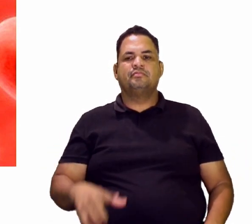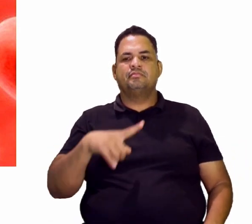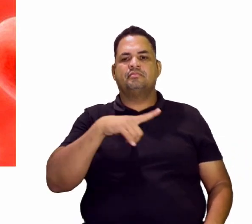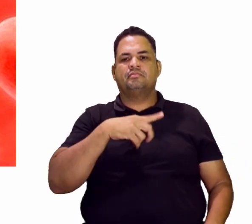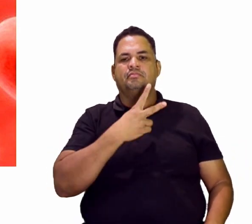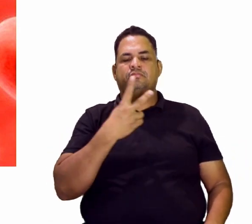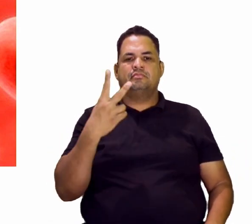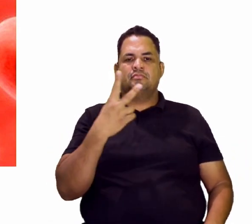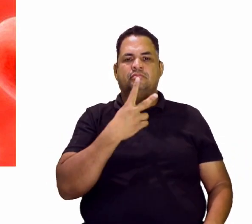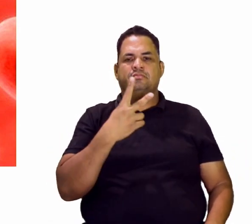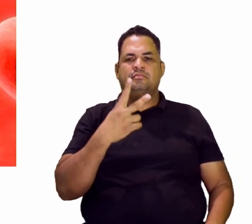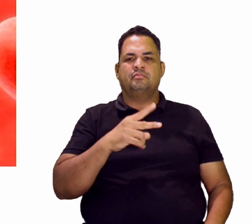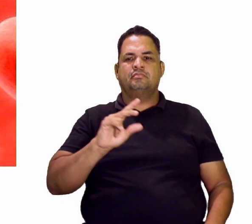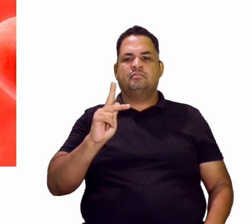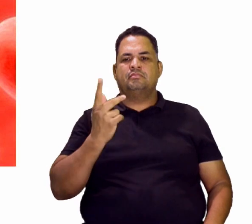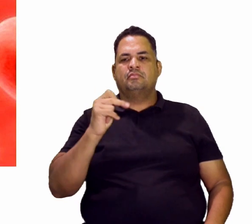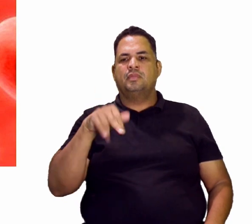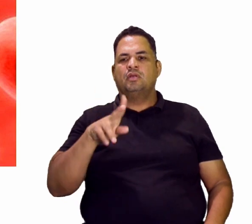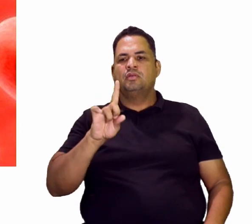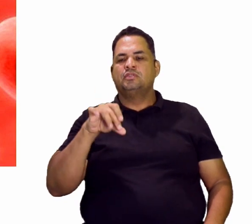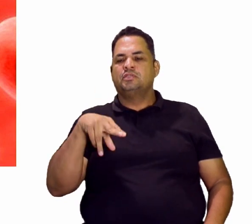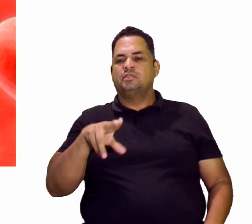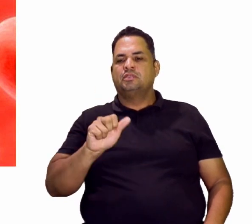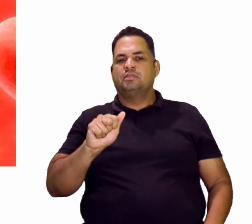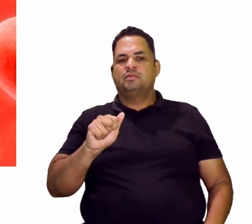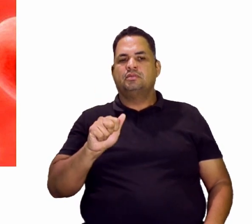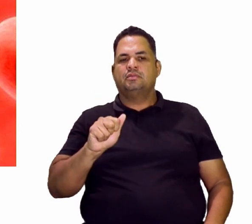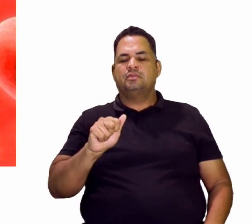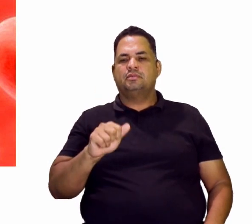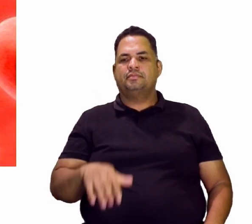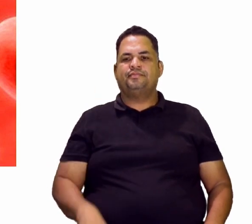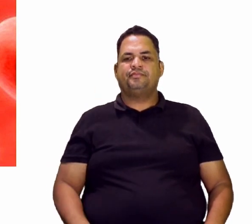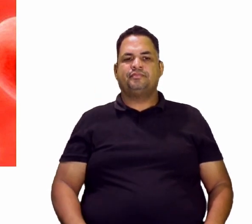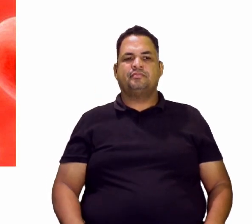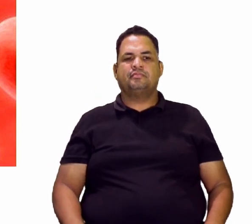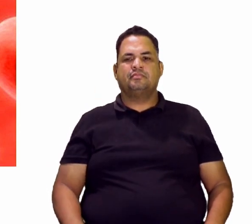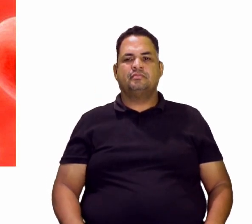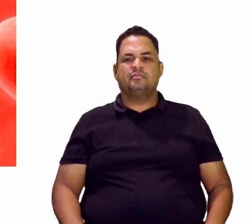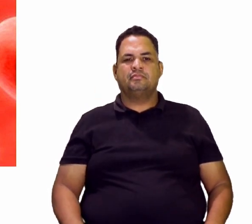ter 2, né? A hemaglutinina,